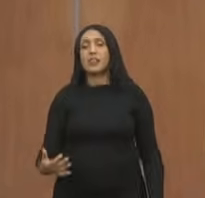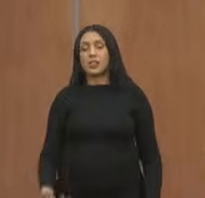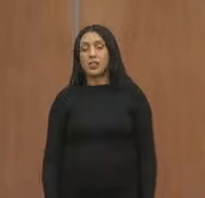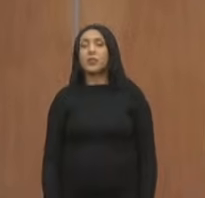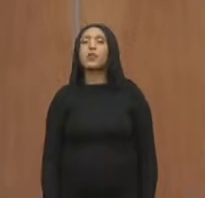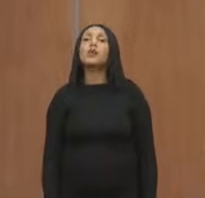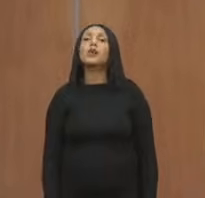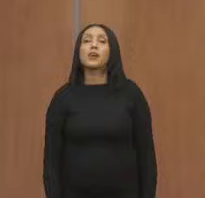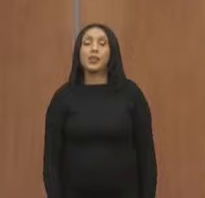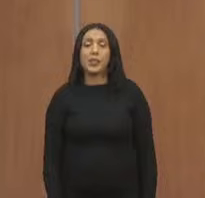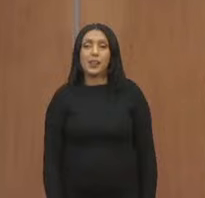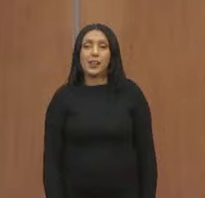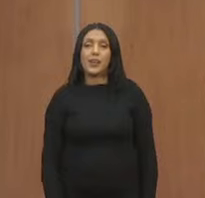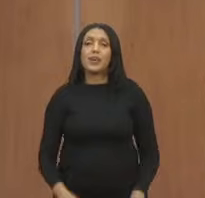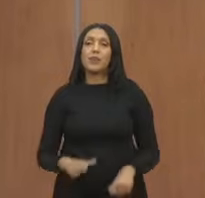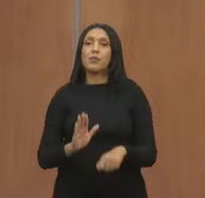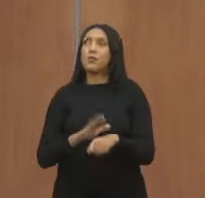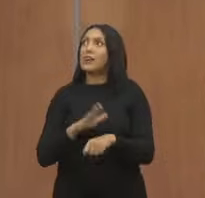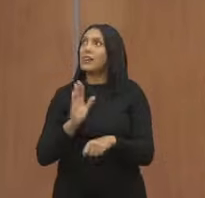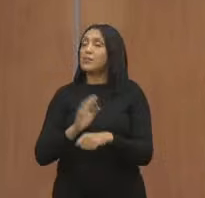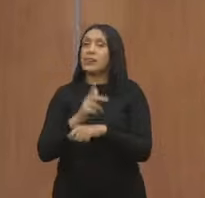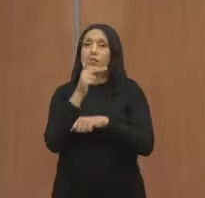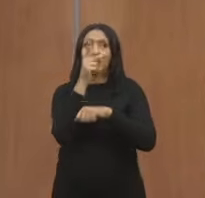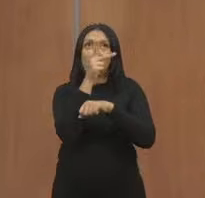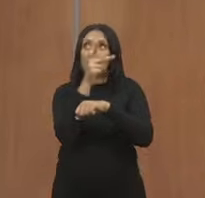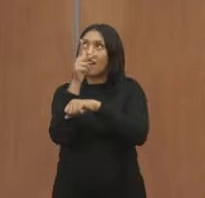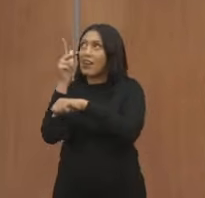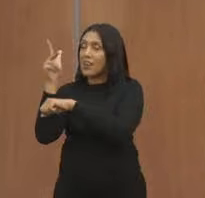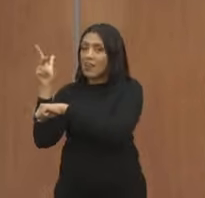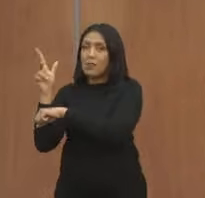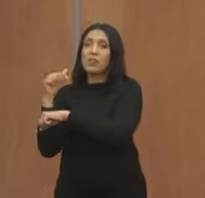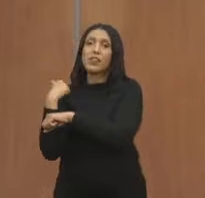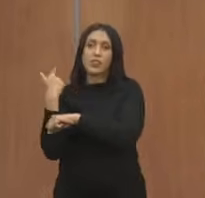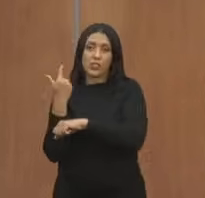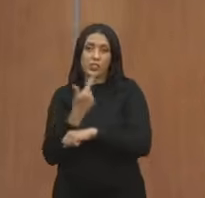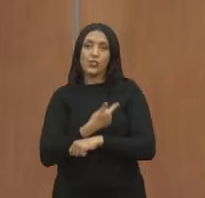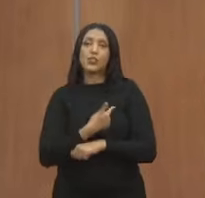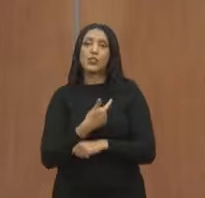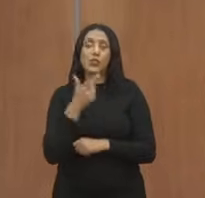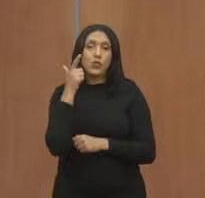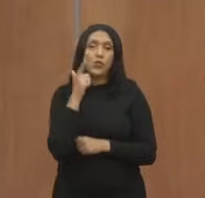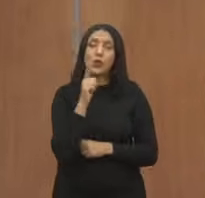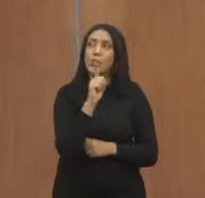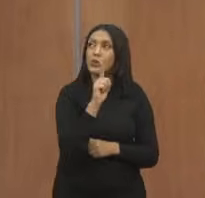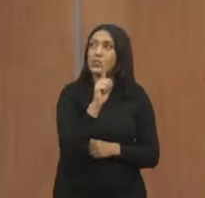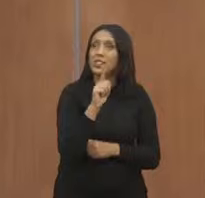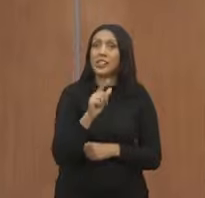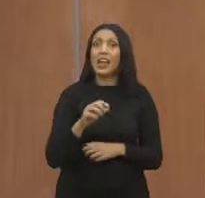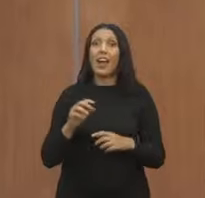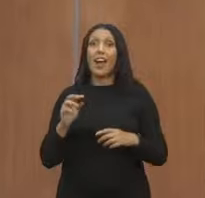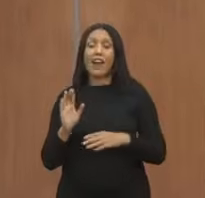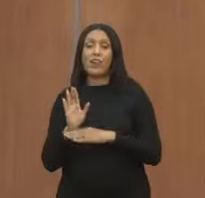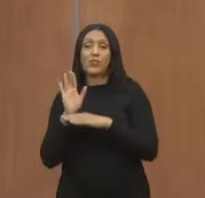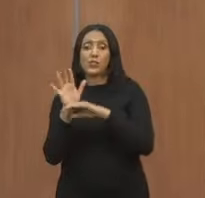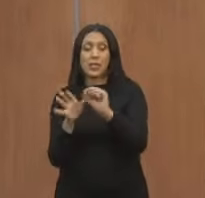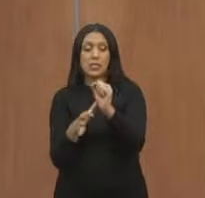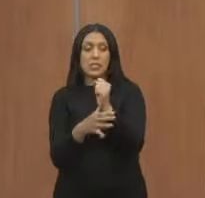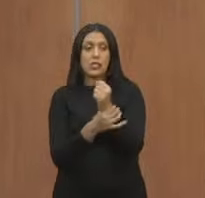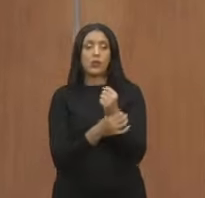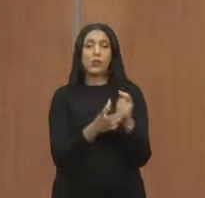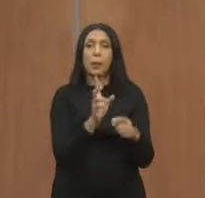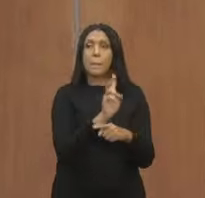né? Mais câmeras na cidade, né? O COI 2.0 que foi colocado também, então, importante para a questão da segurança e